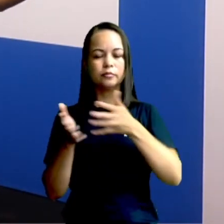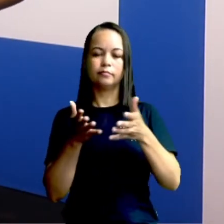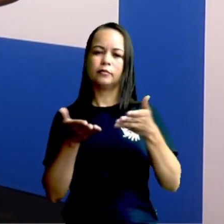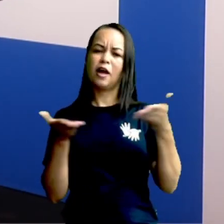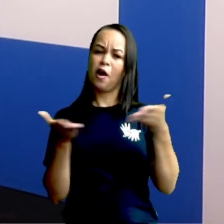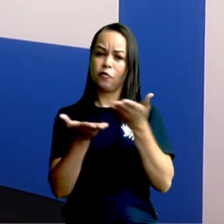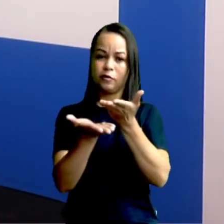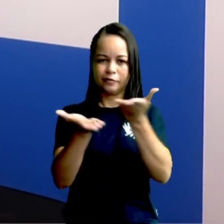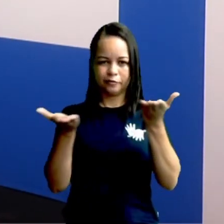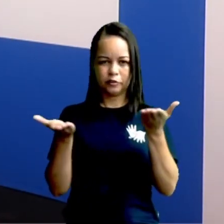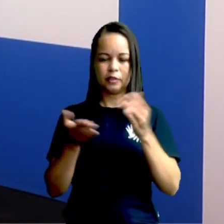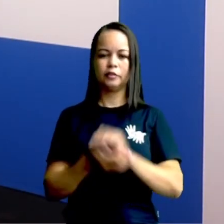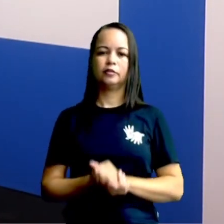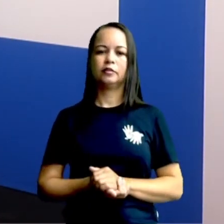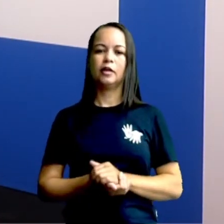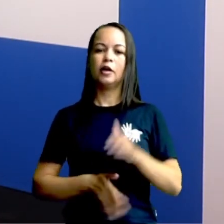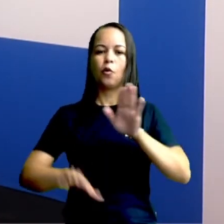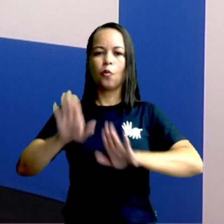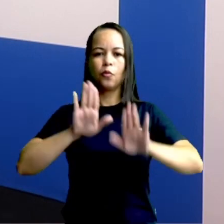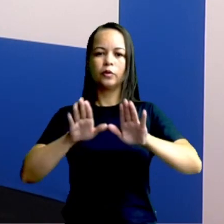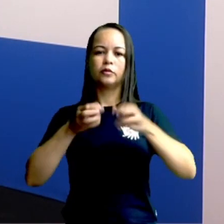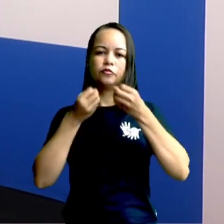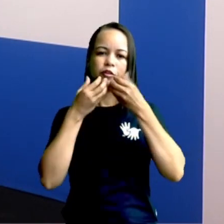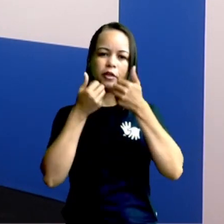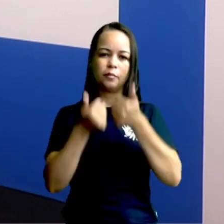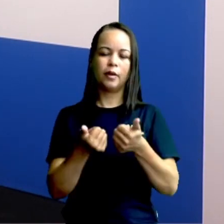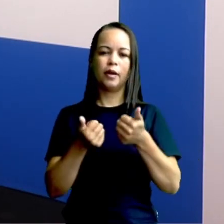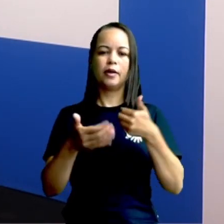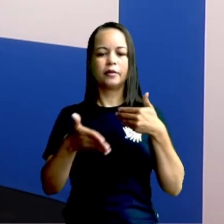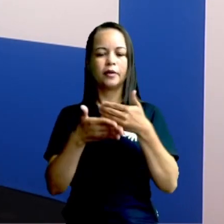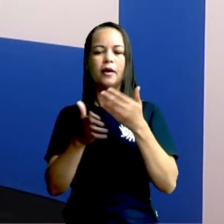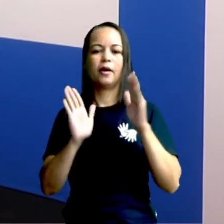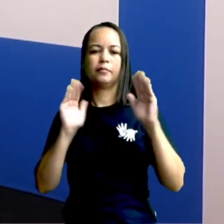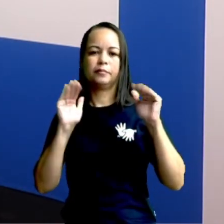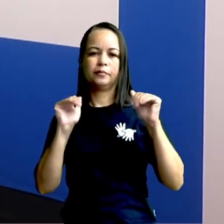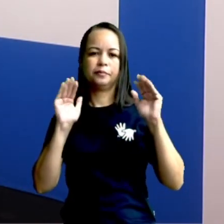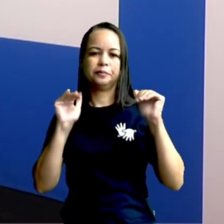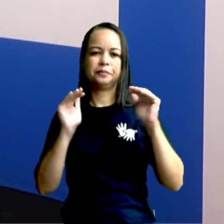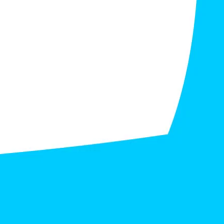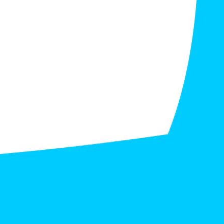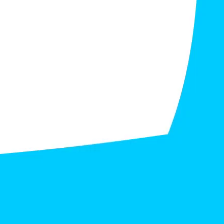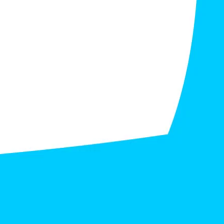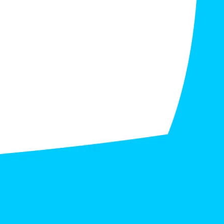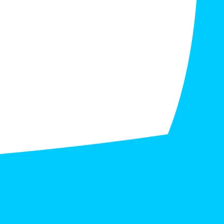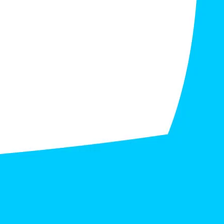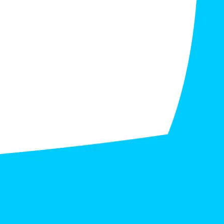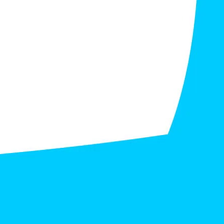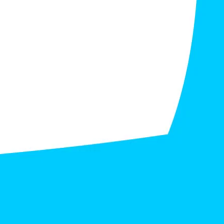vocês, tá bom? Então se cuidem, fiquem bem e até a próxima. Tchau!